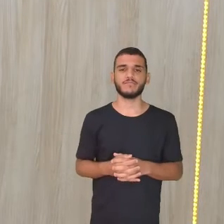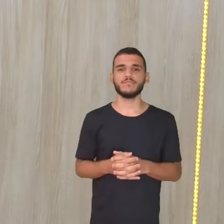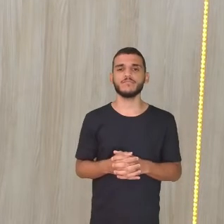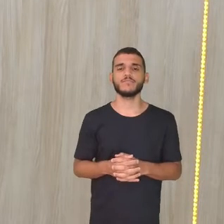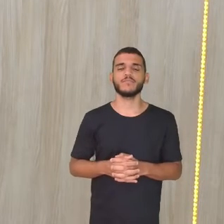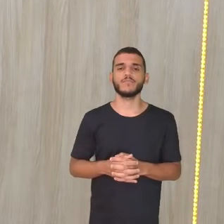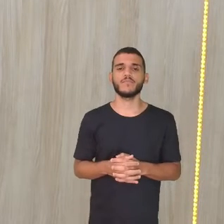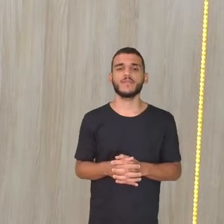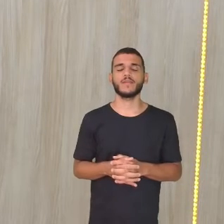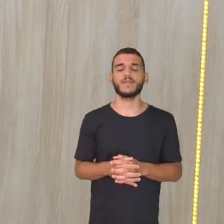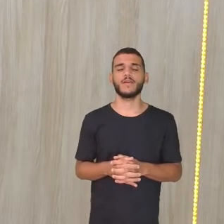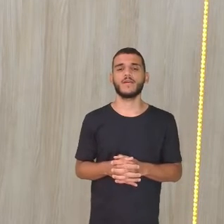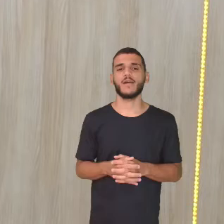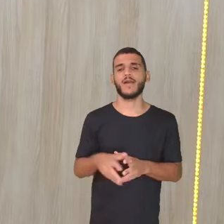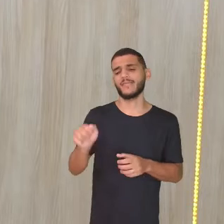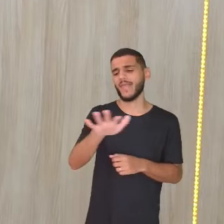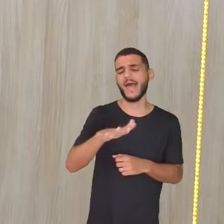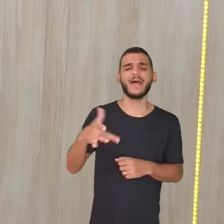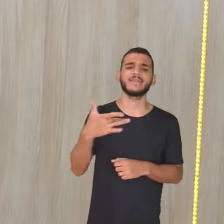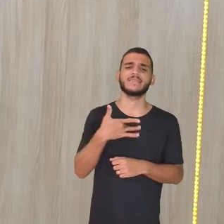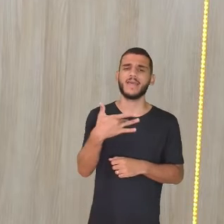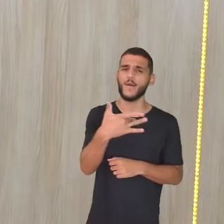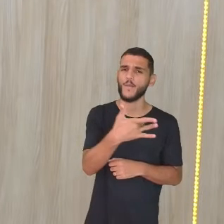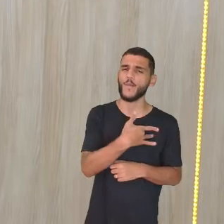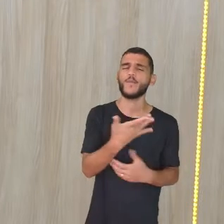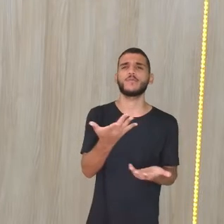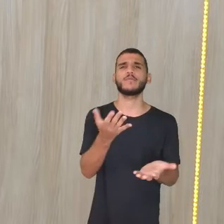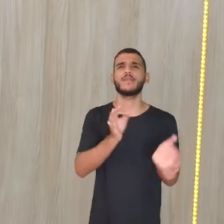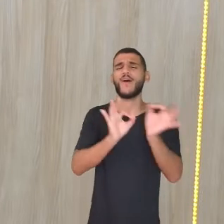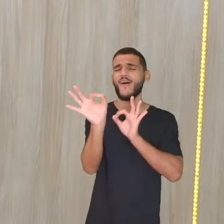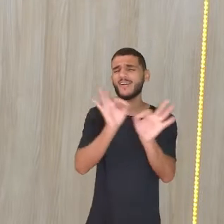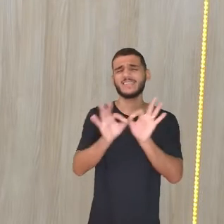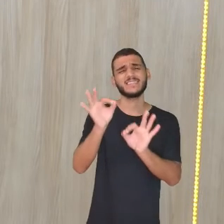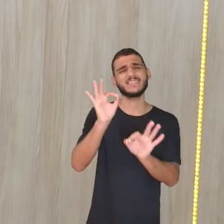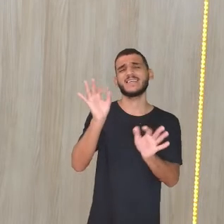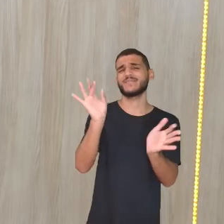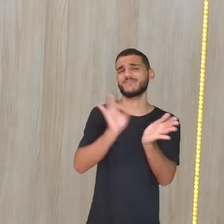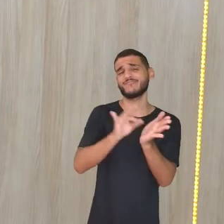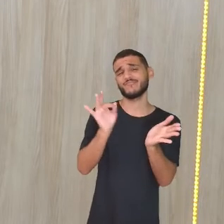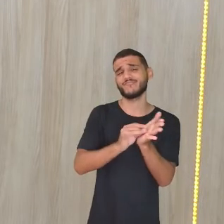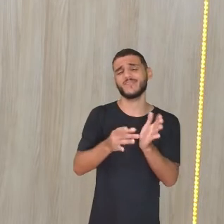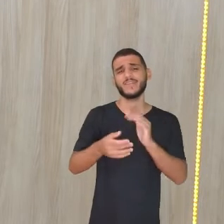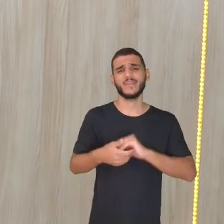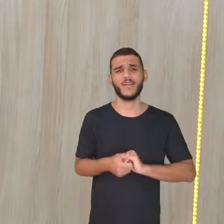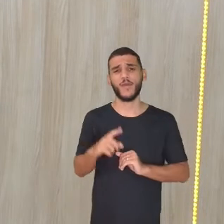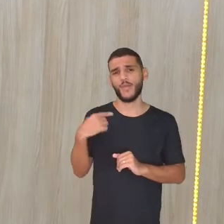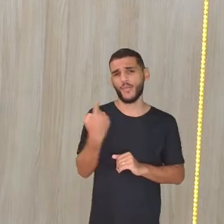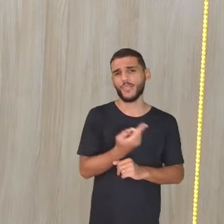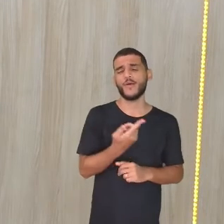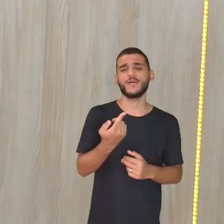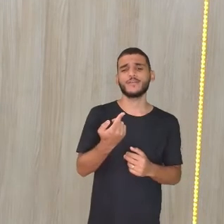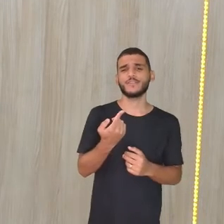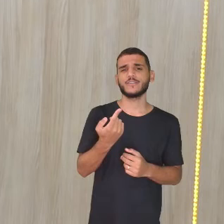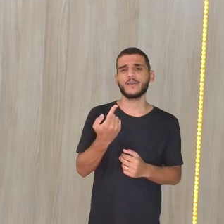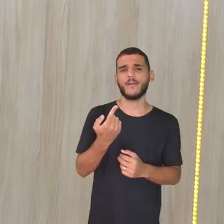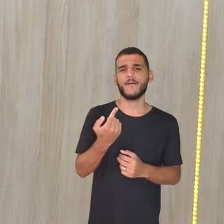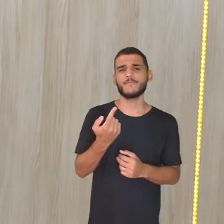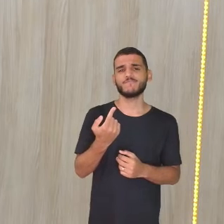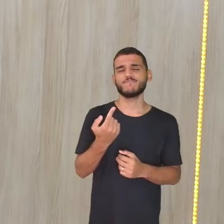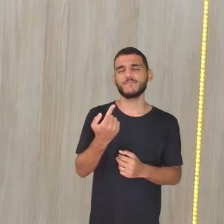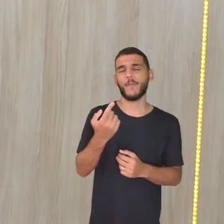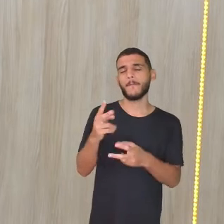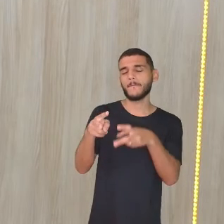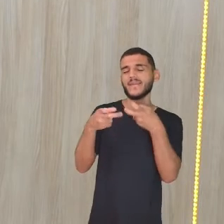já por outros órgãos também, preparando todo esse material. E aí a gente percebe a grandeza